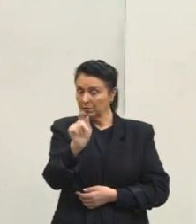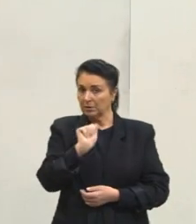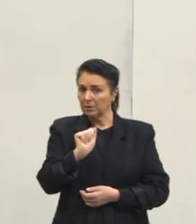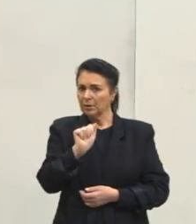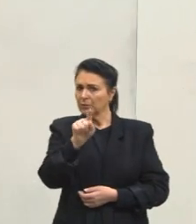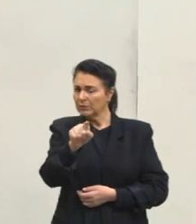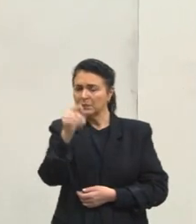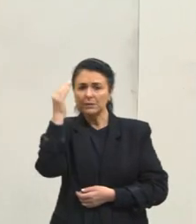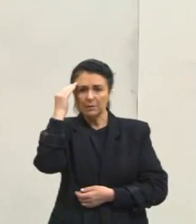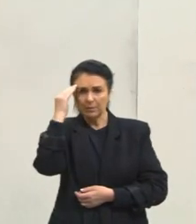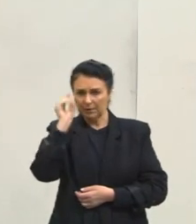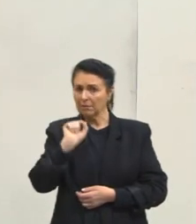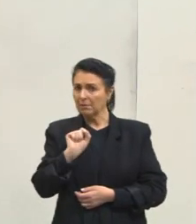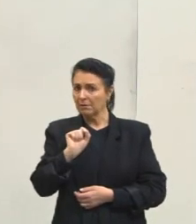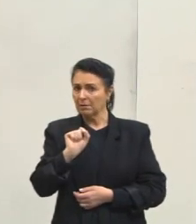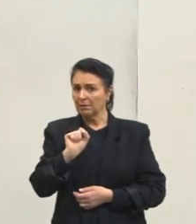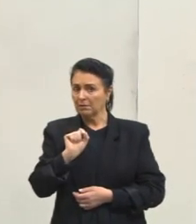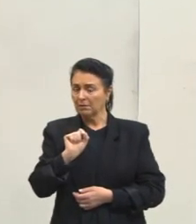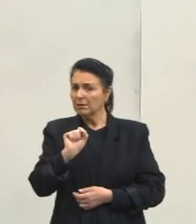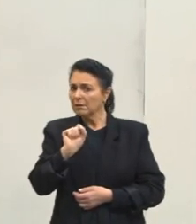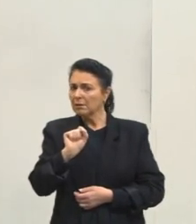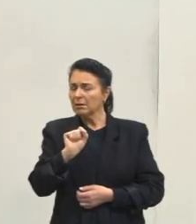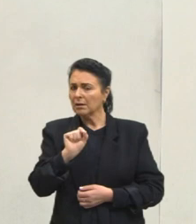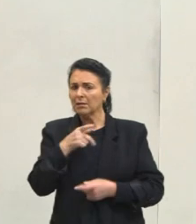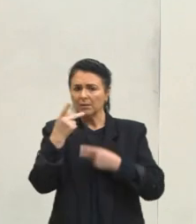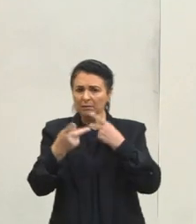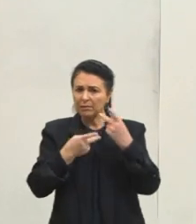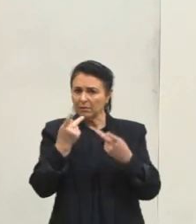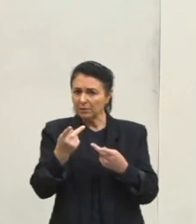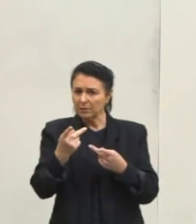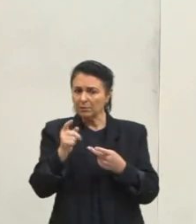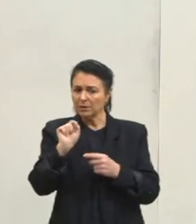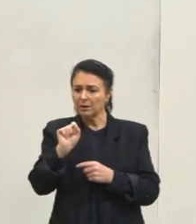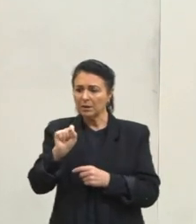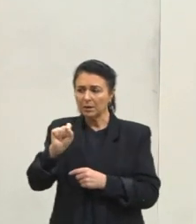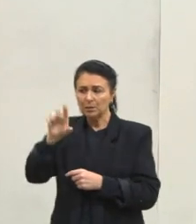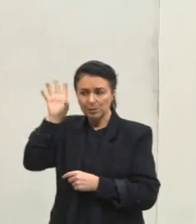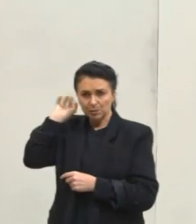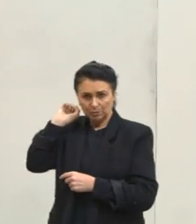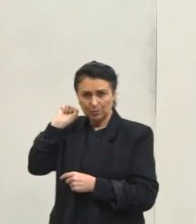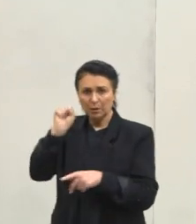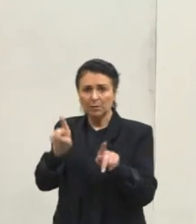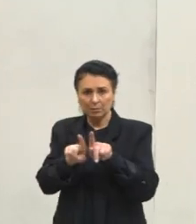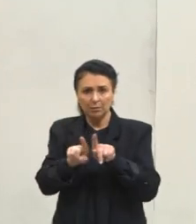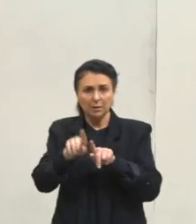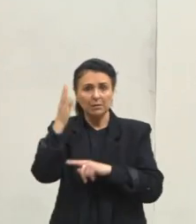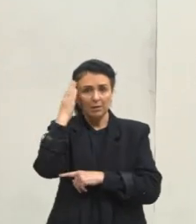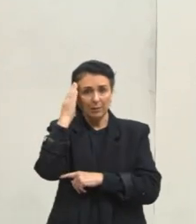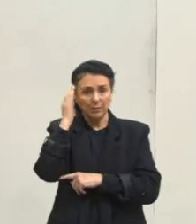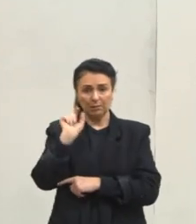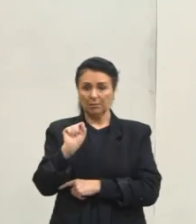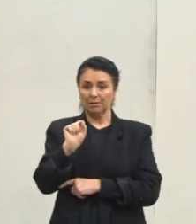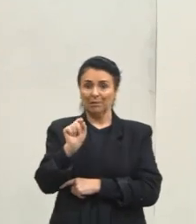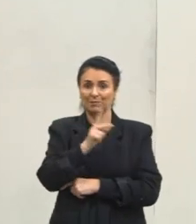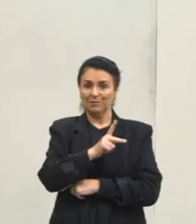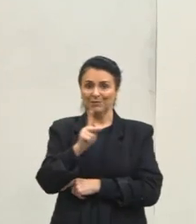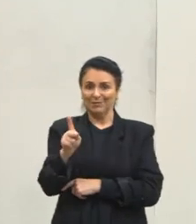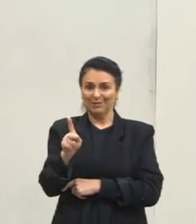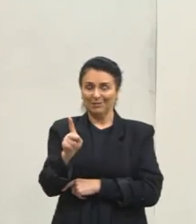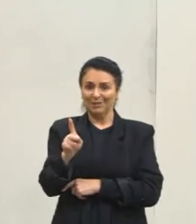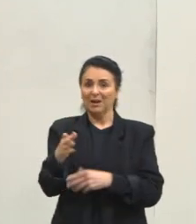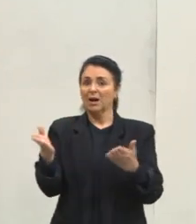você sabe quem é né quem está falando sabe quem está escutando também agora gente